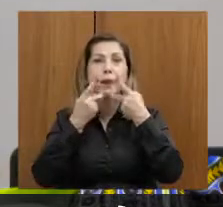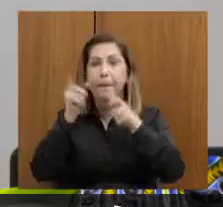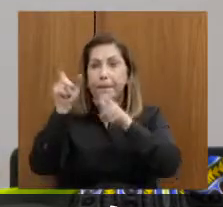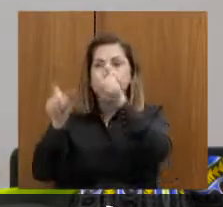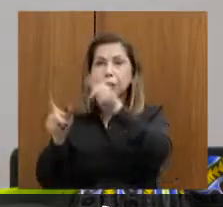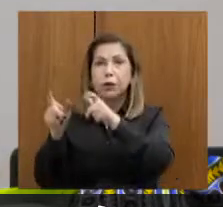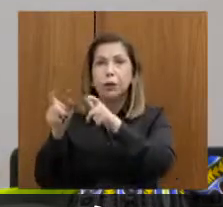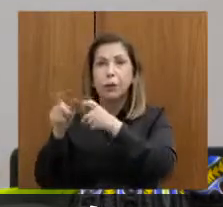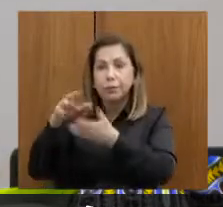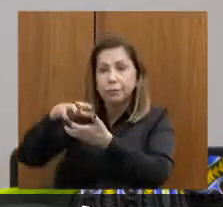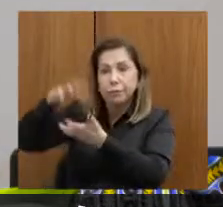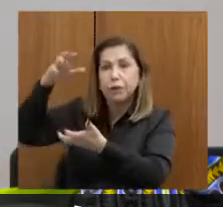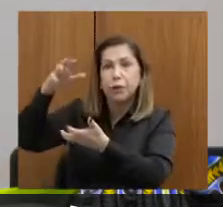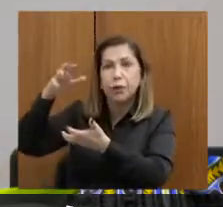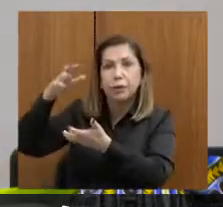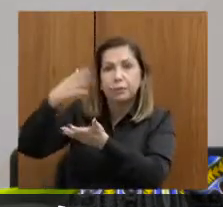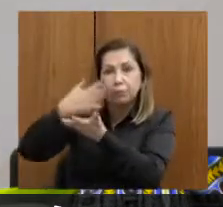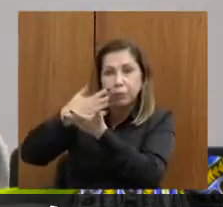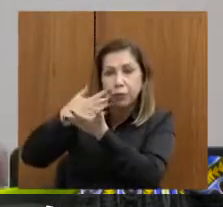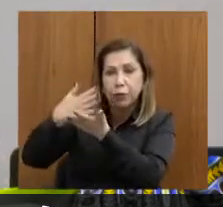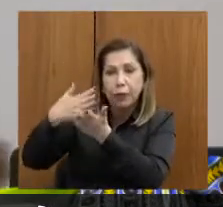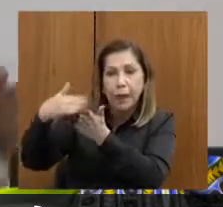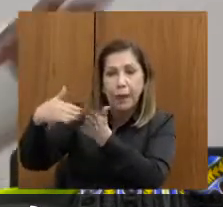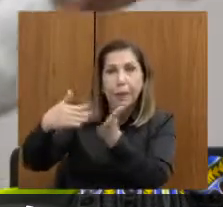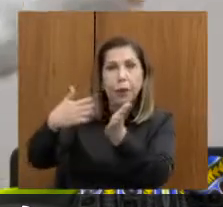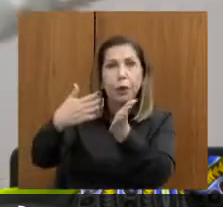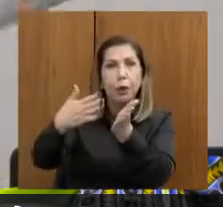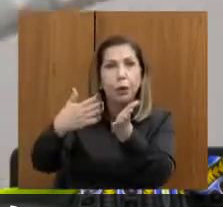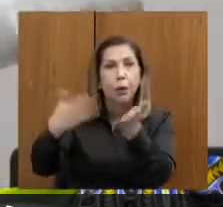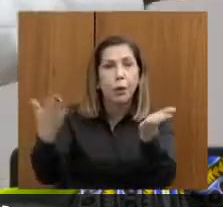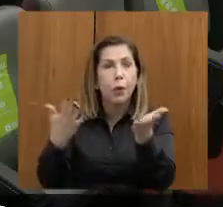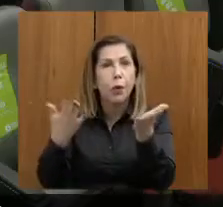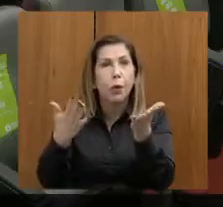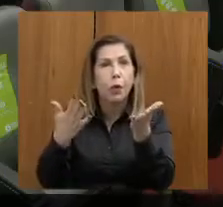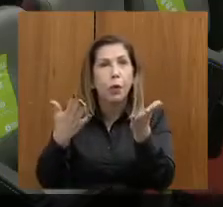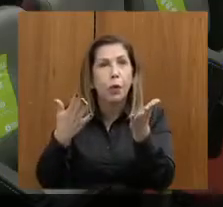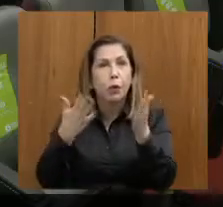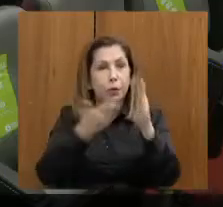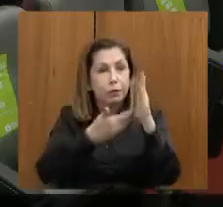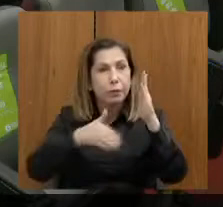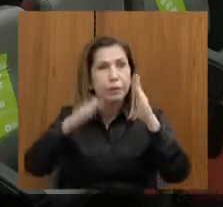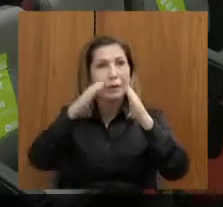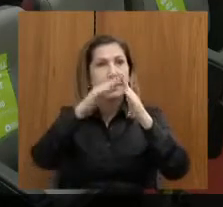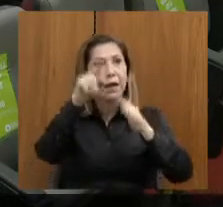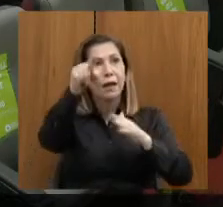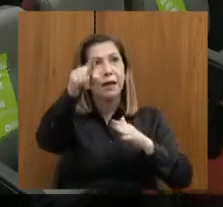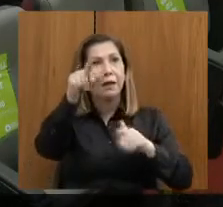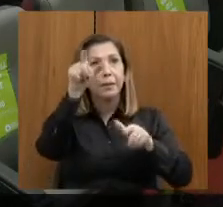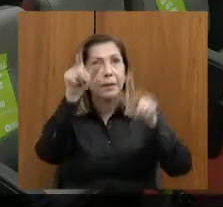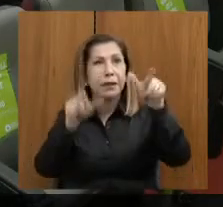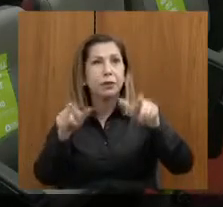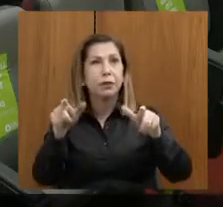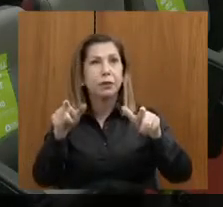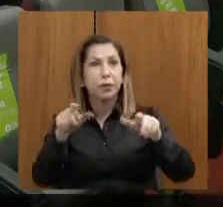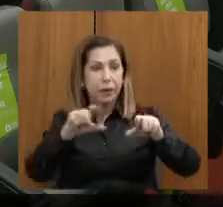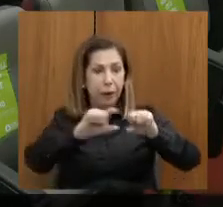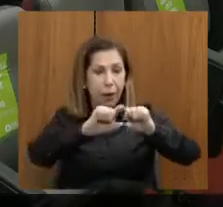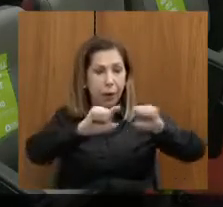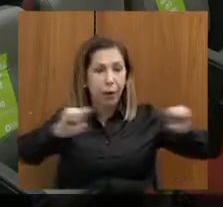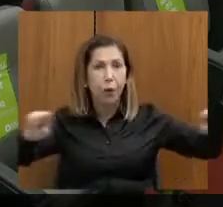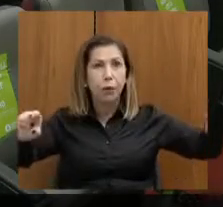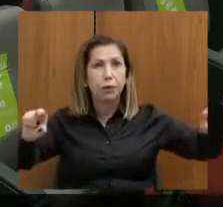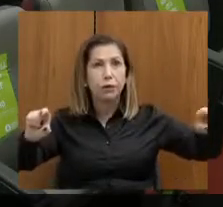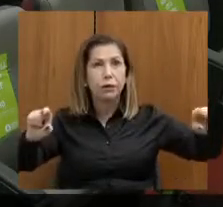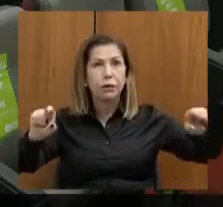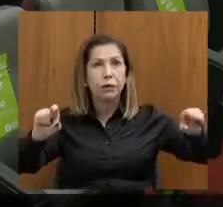velhas abriram caminho hoje a segurança de ocupar aquela entrada alí mesmo com as cordinha ali